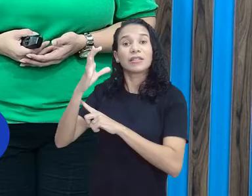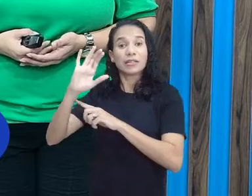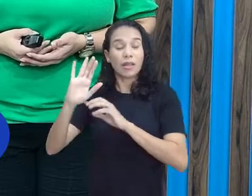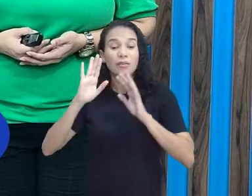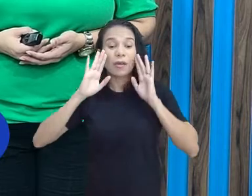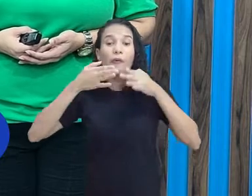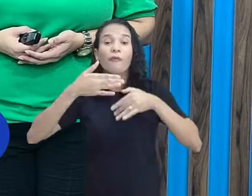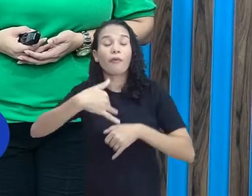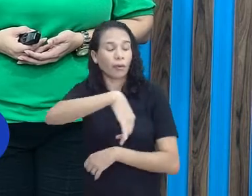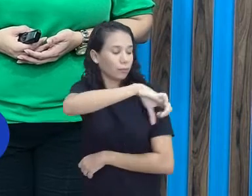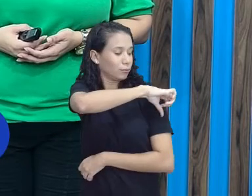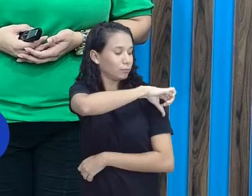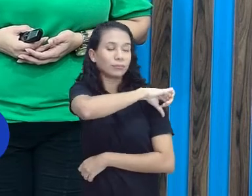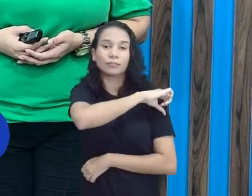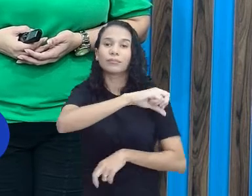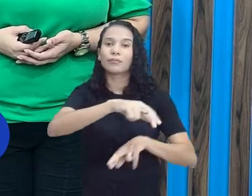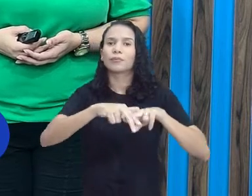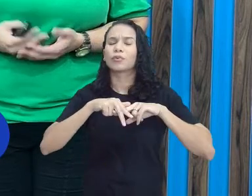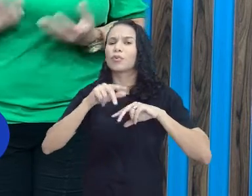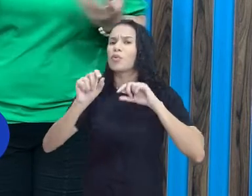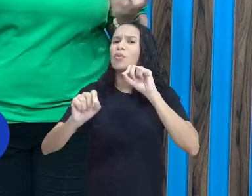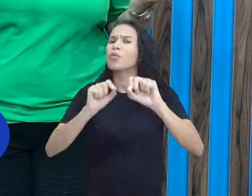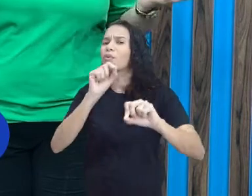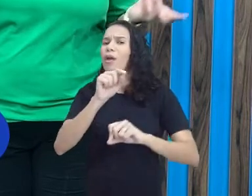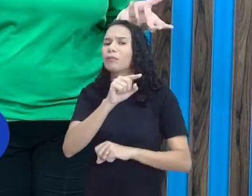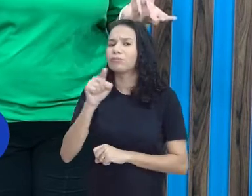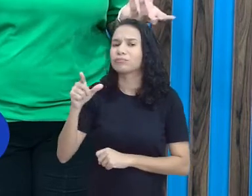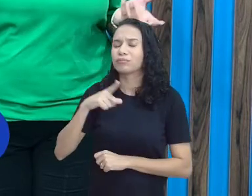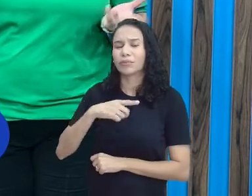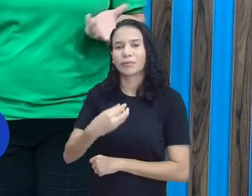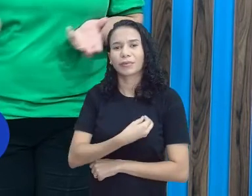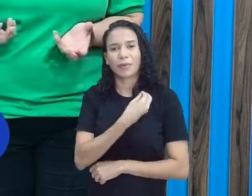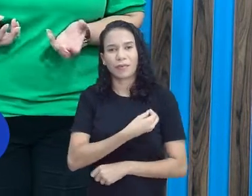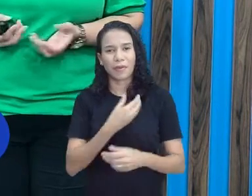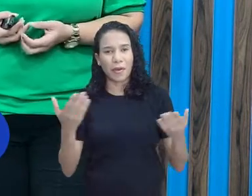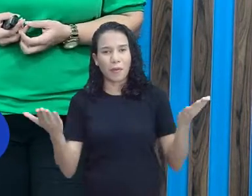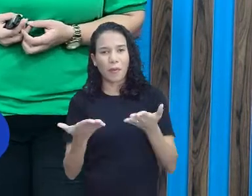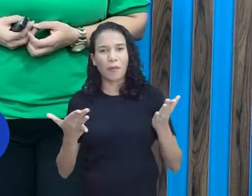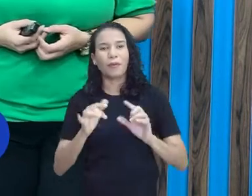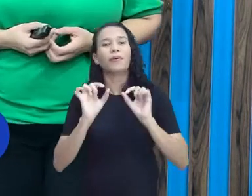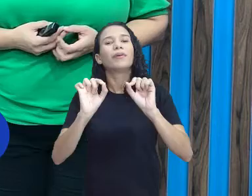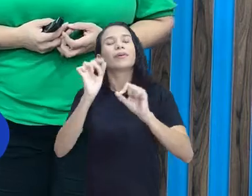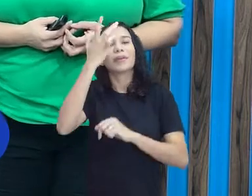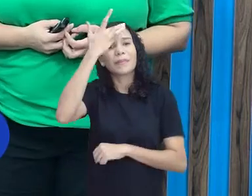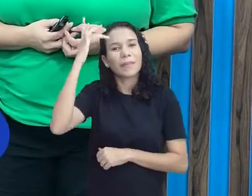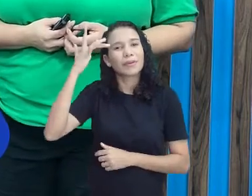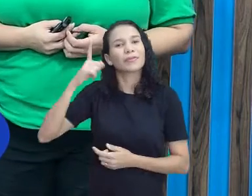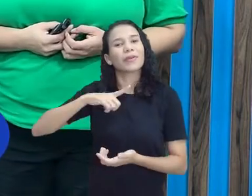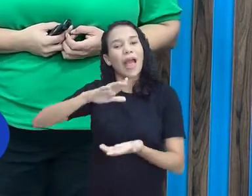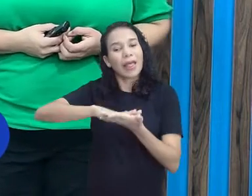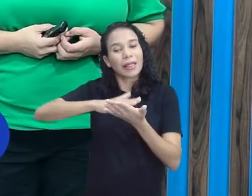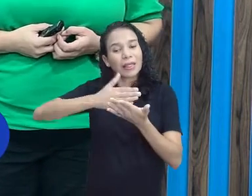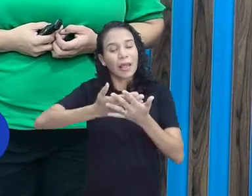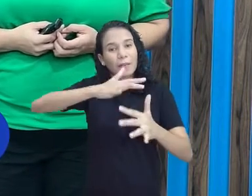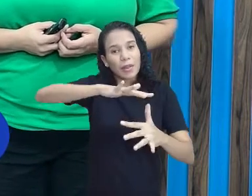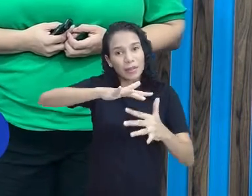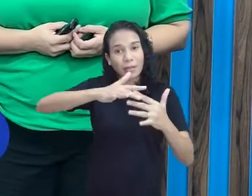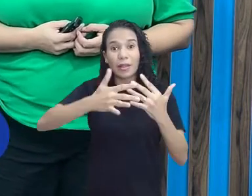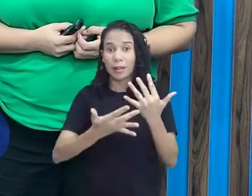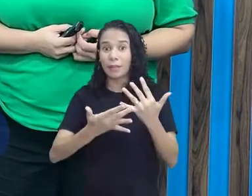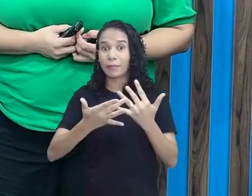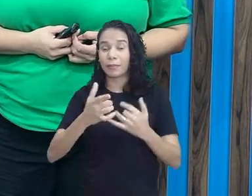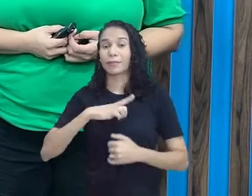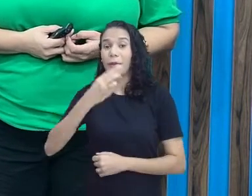nonos anos. E aí estou acompanhada hoje pela nossa intérprete de